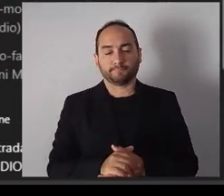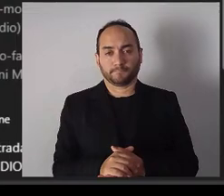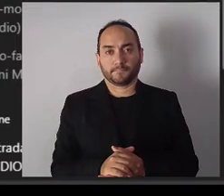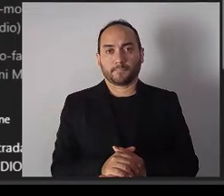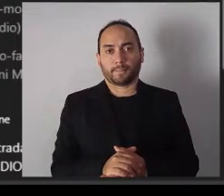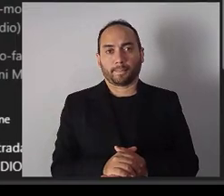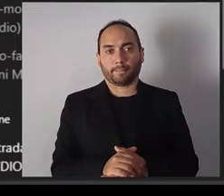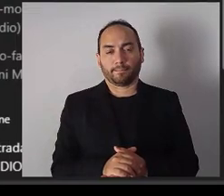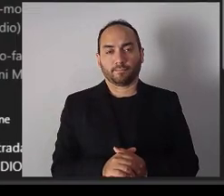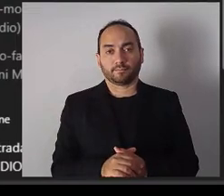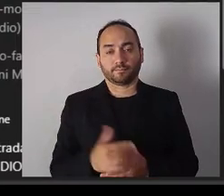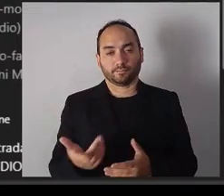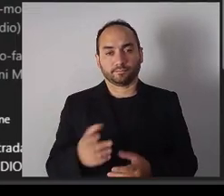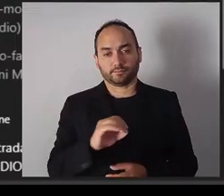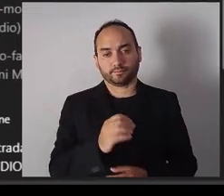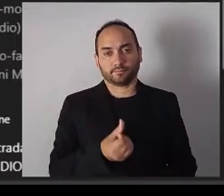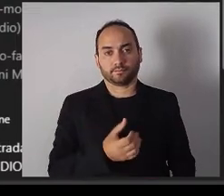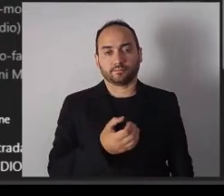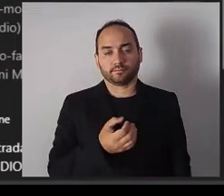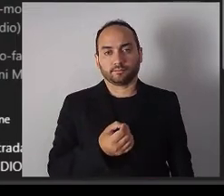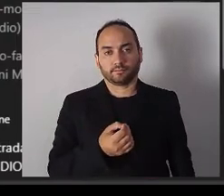partidária, número